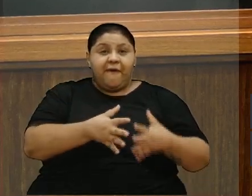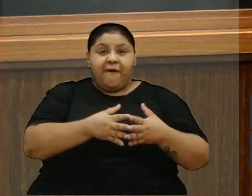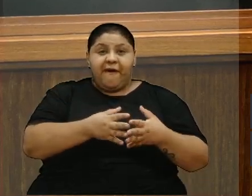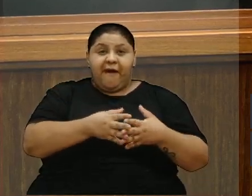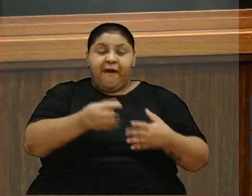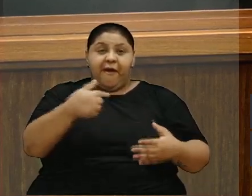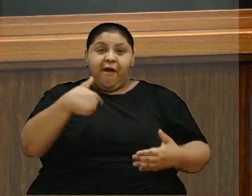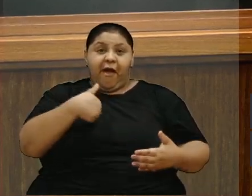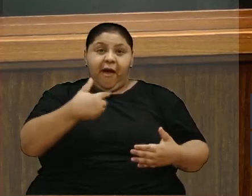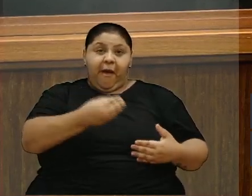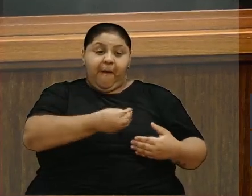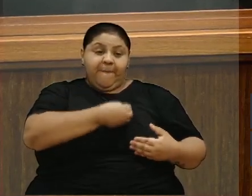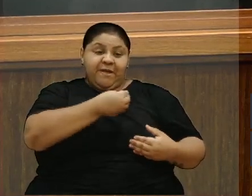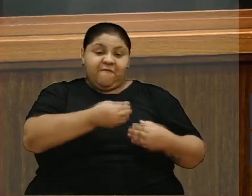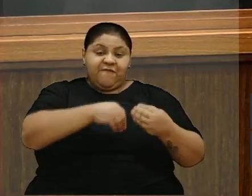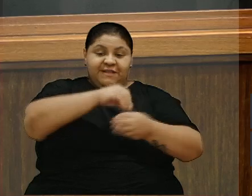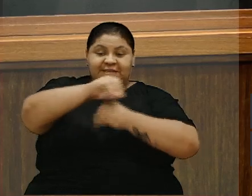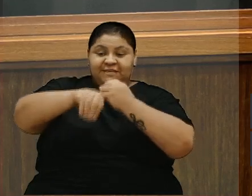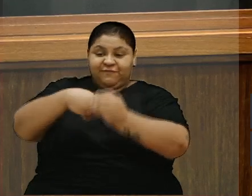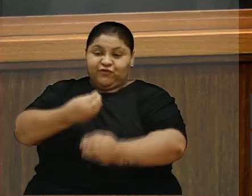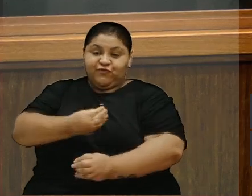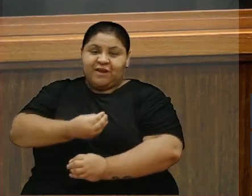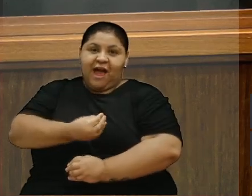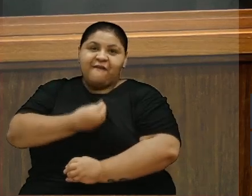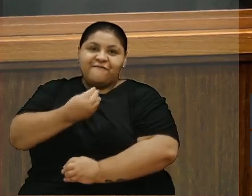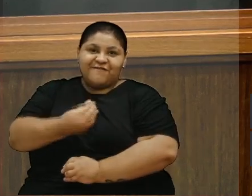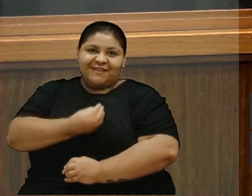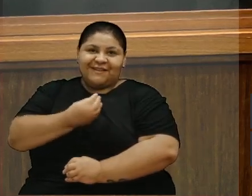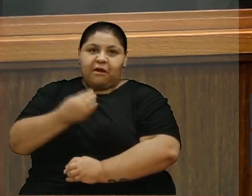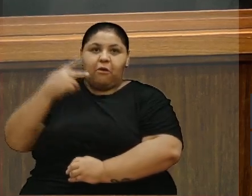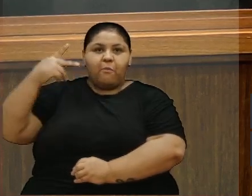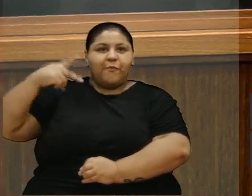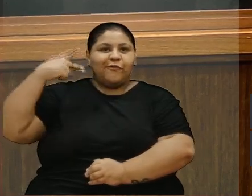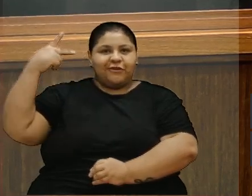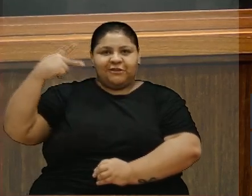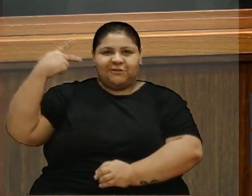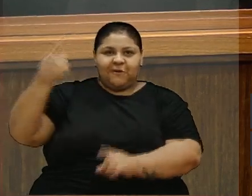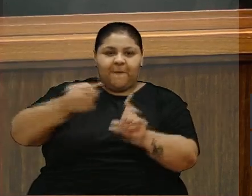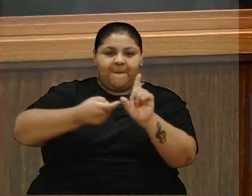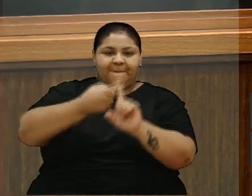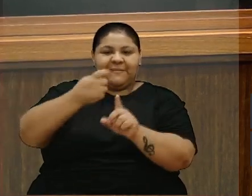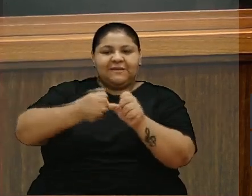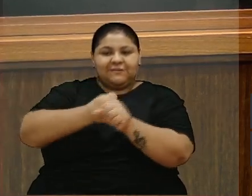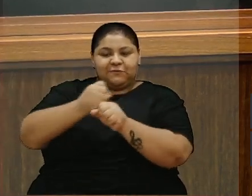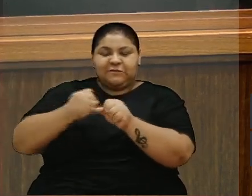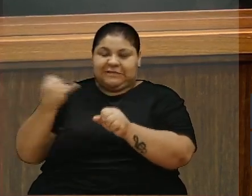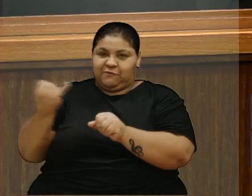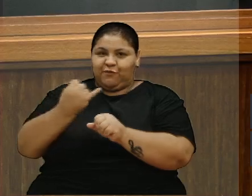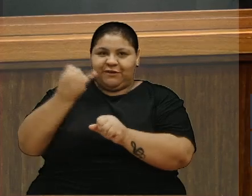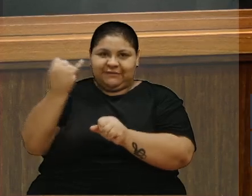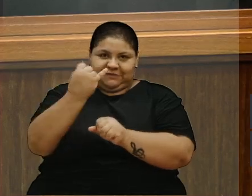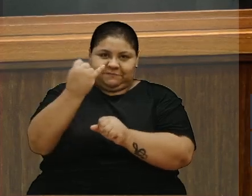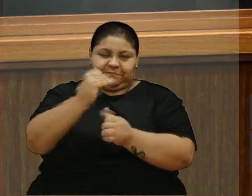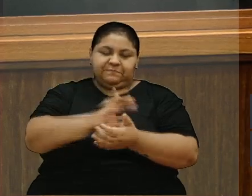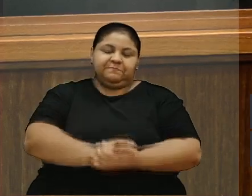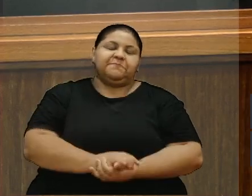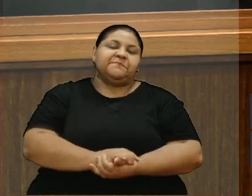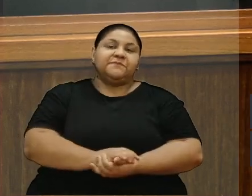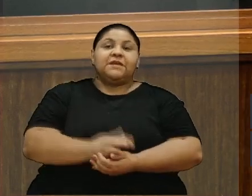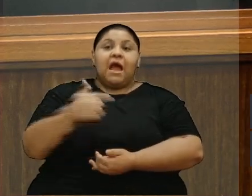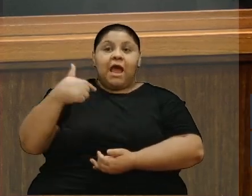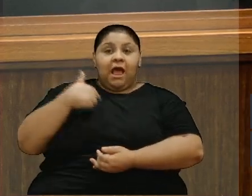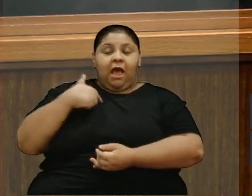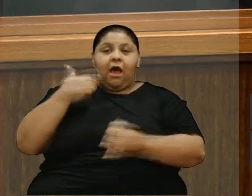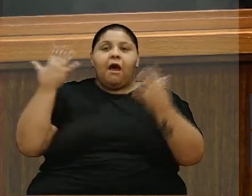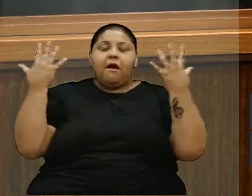dos Trabalhadores e das Trabalhadoras é um mês e um ano significativo. Mas eu, na verdade, quero